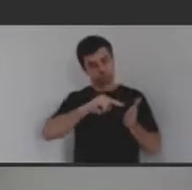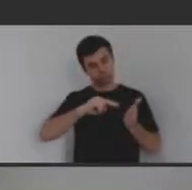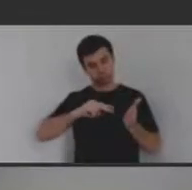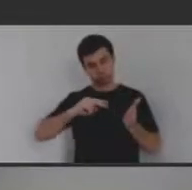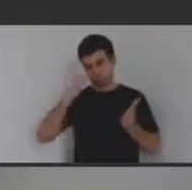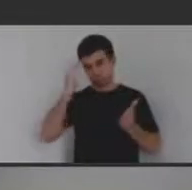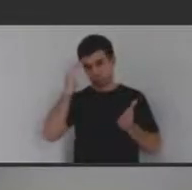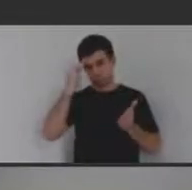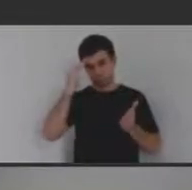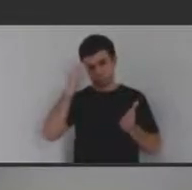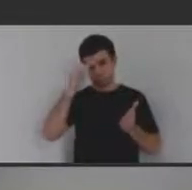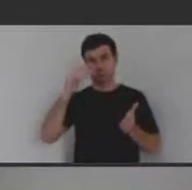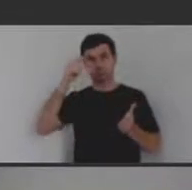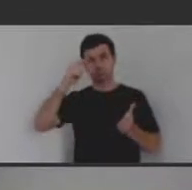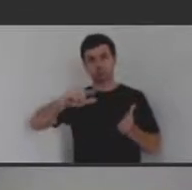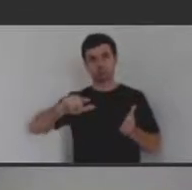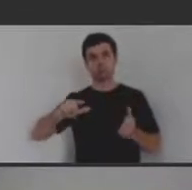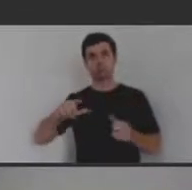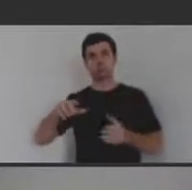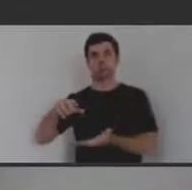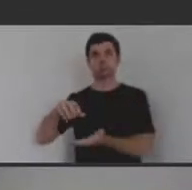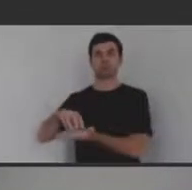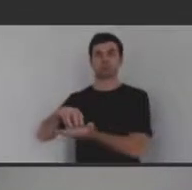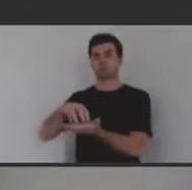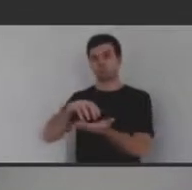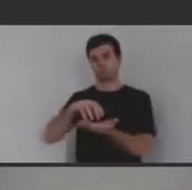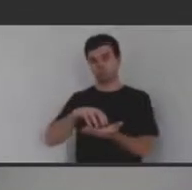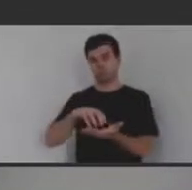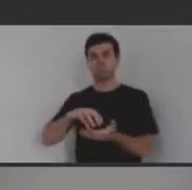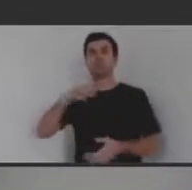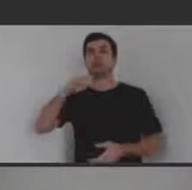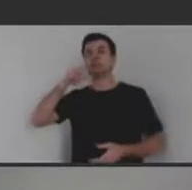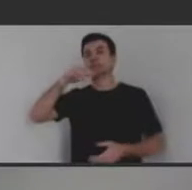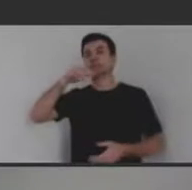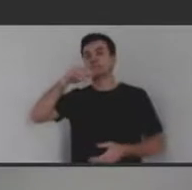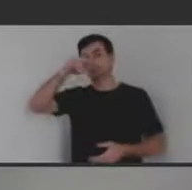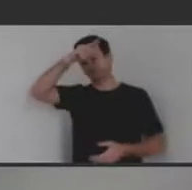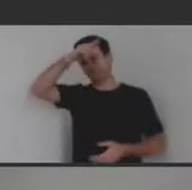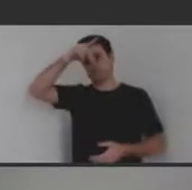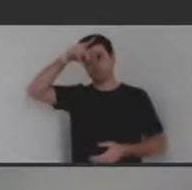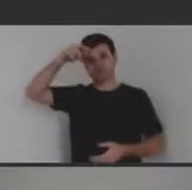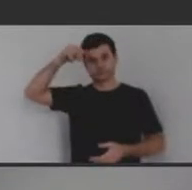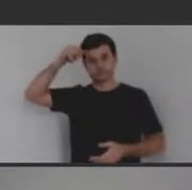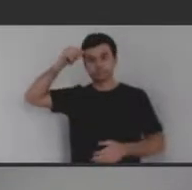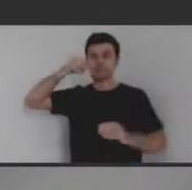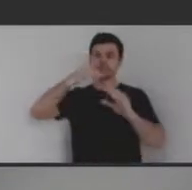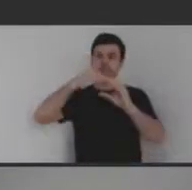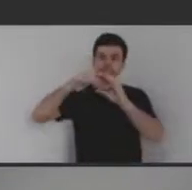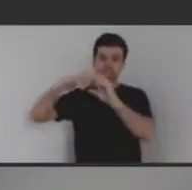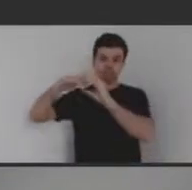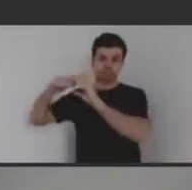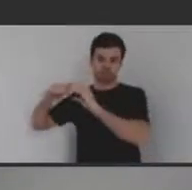estamos enviando ao gabinete e daremos ciência a todos os servidores da Câmara Municipal de Sumaré.